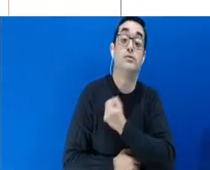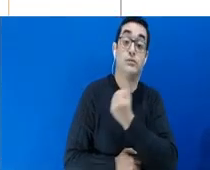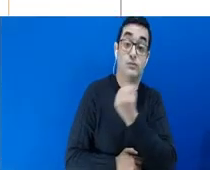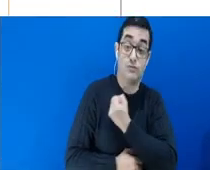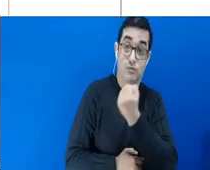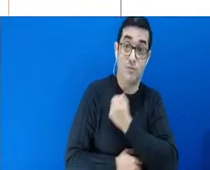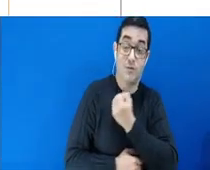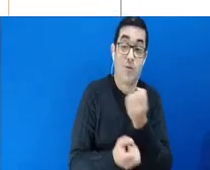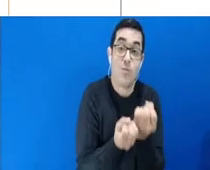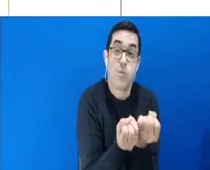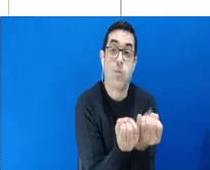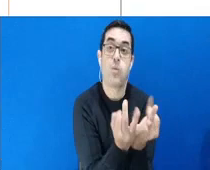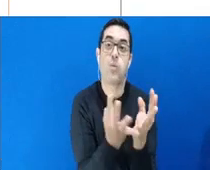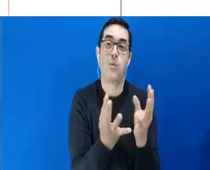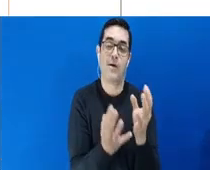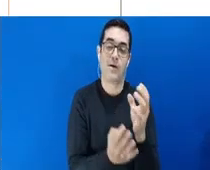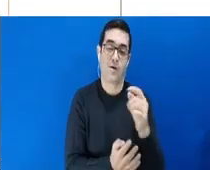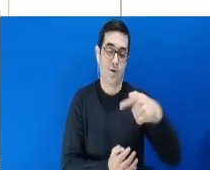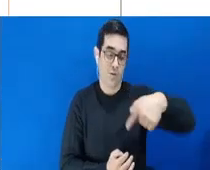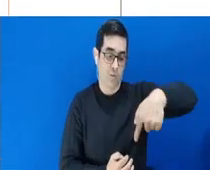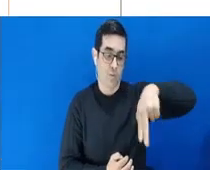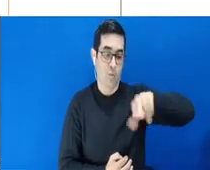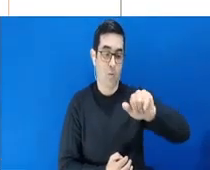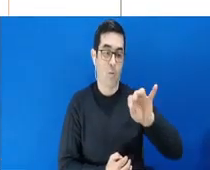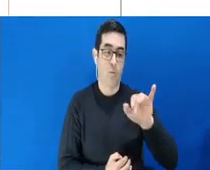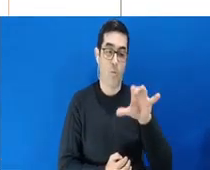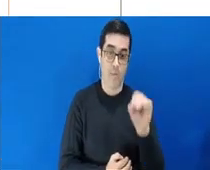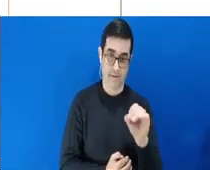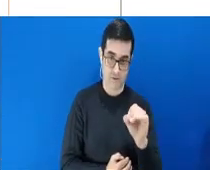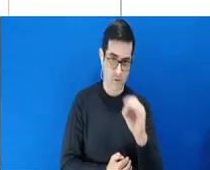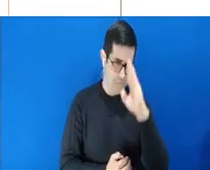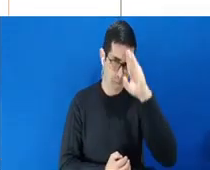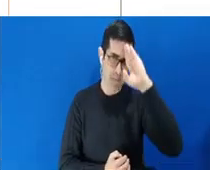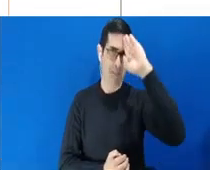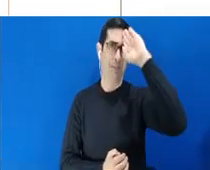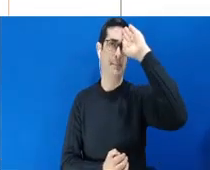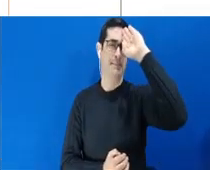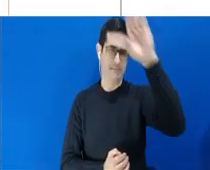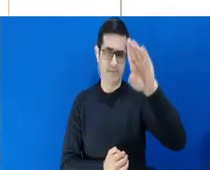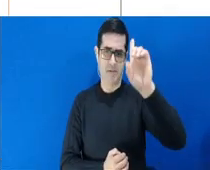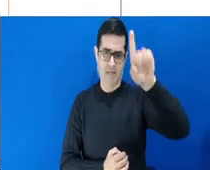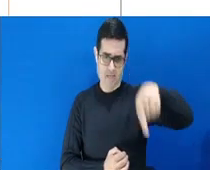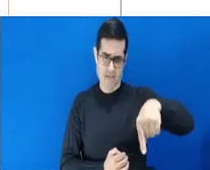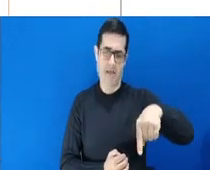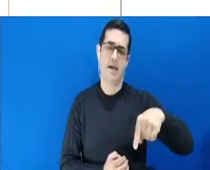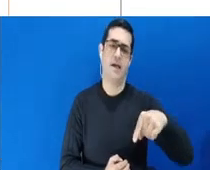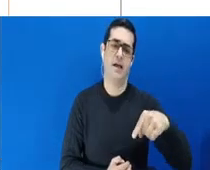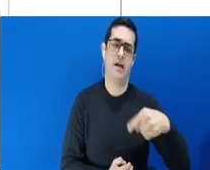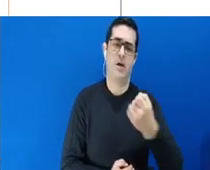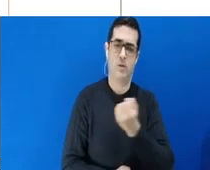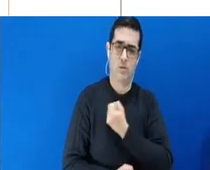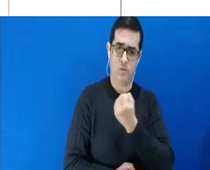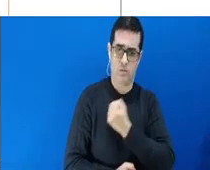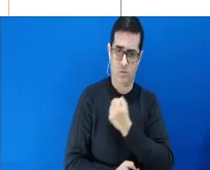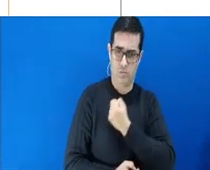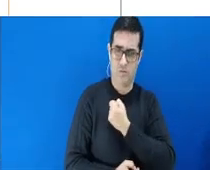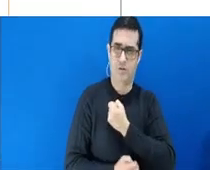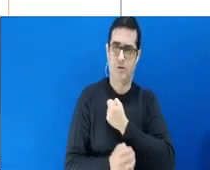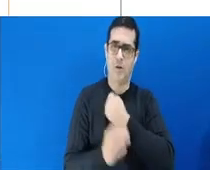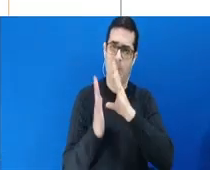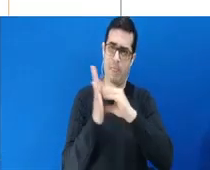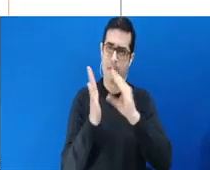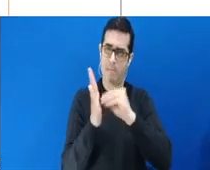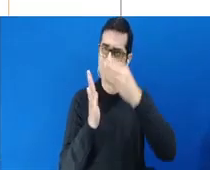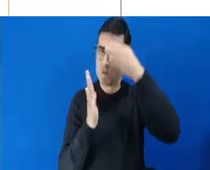o número quântico principal, que está relacionado ao modelo de Bohr, né, que são os níveis e segue,